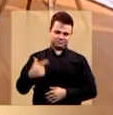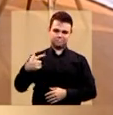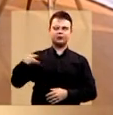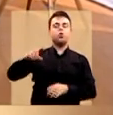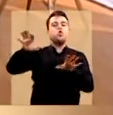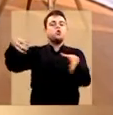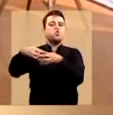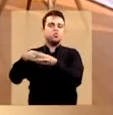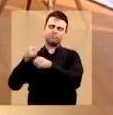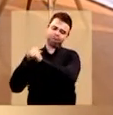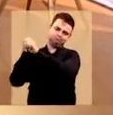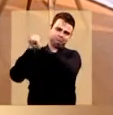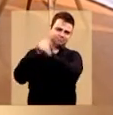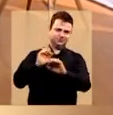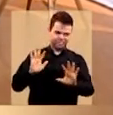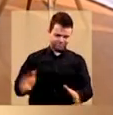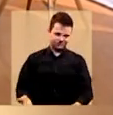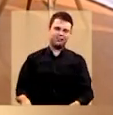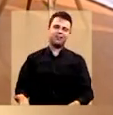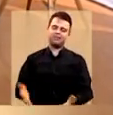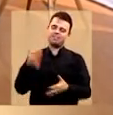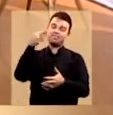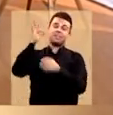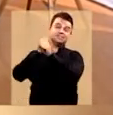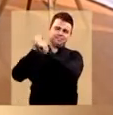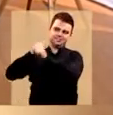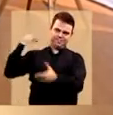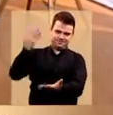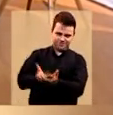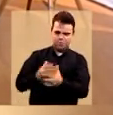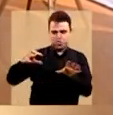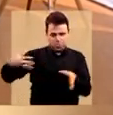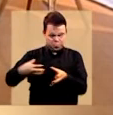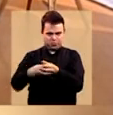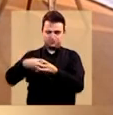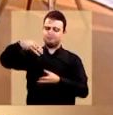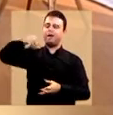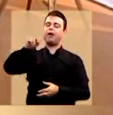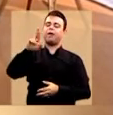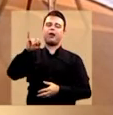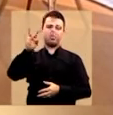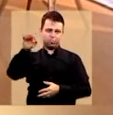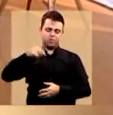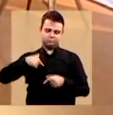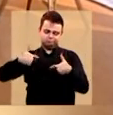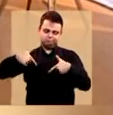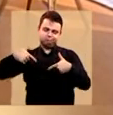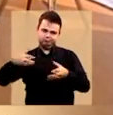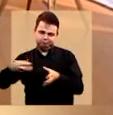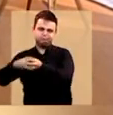aqui... O Maracatu Pedra de Raio, que está fazendo 10 anos esse ano, a gente vem para tentar mostrar